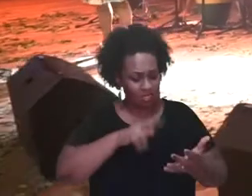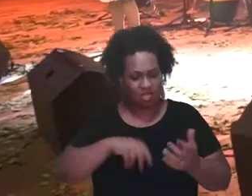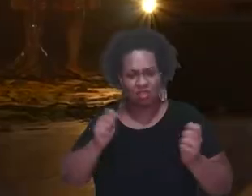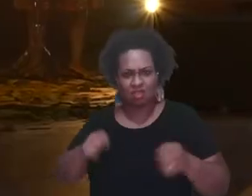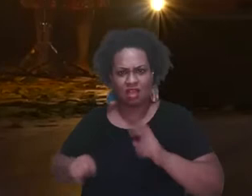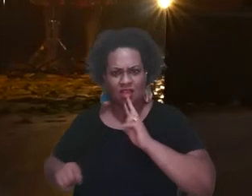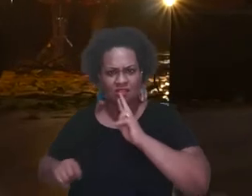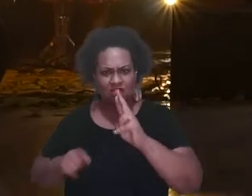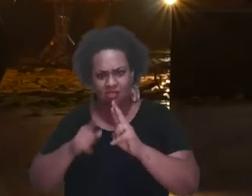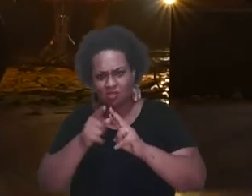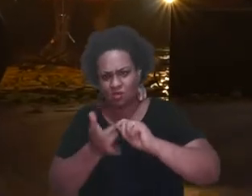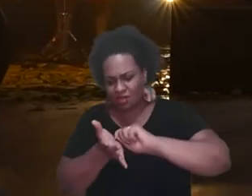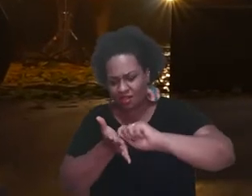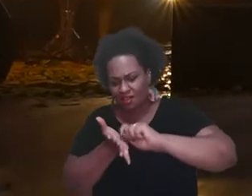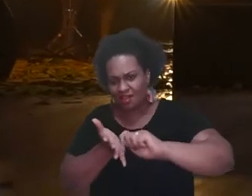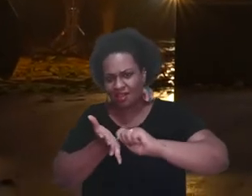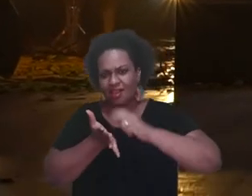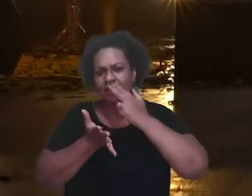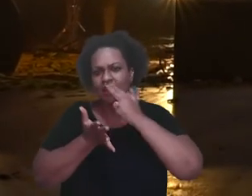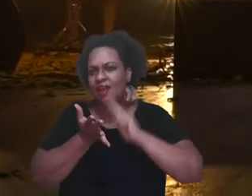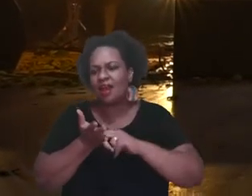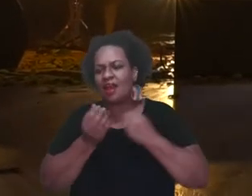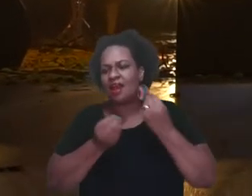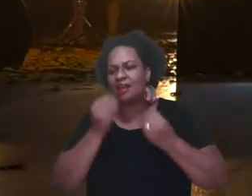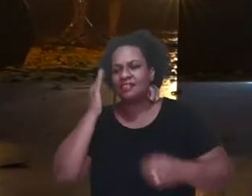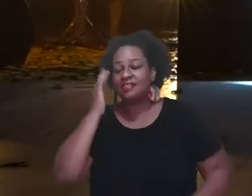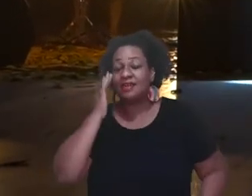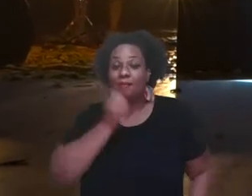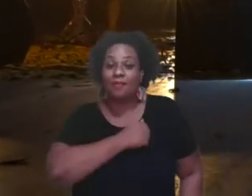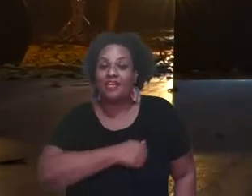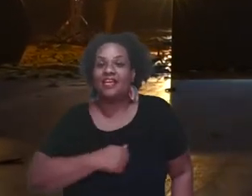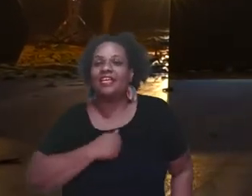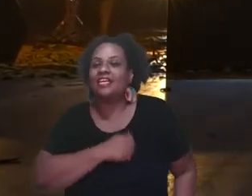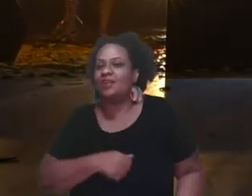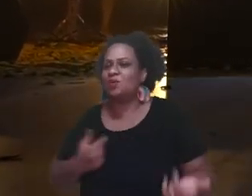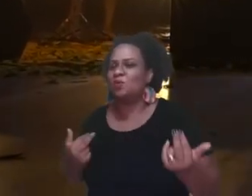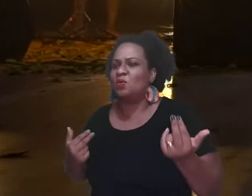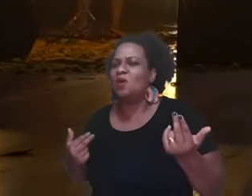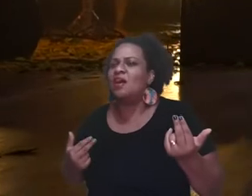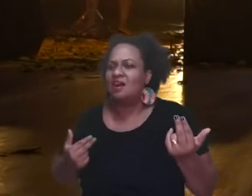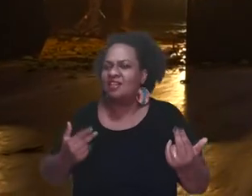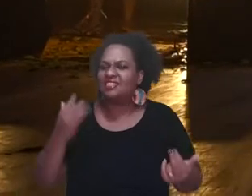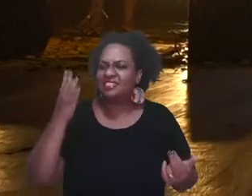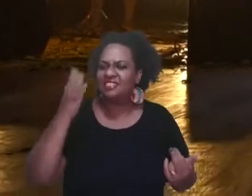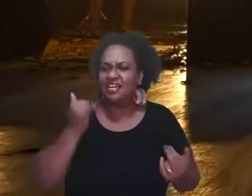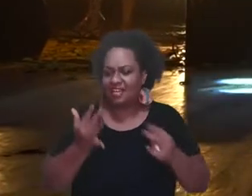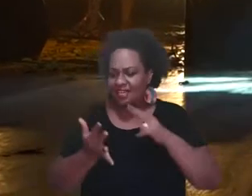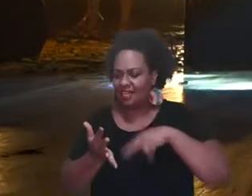a responder à tua cartilha só para saber que sua saudade é igual a minha